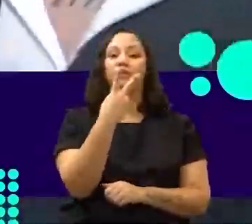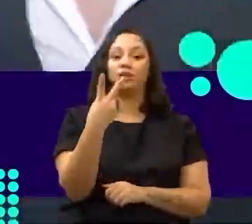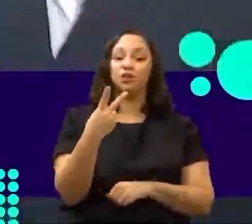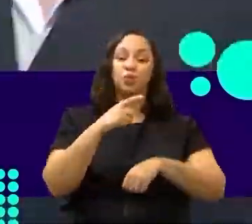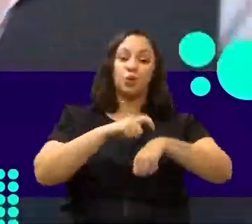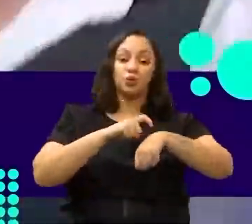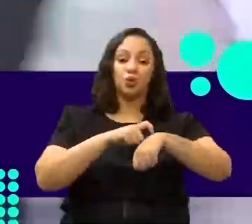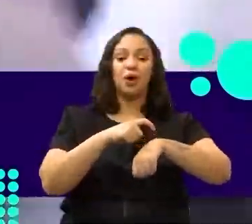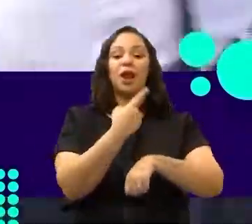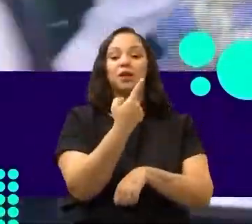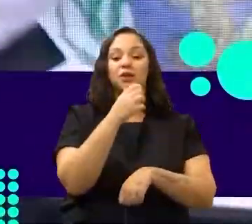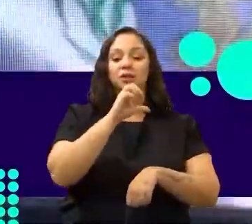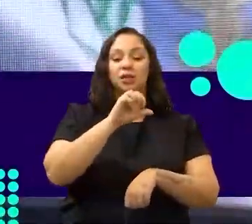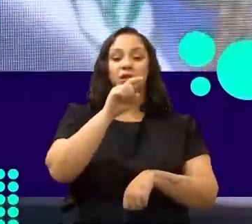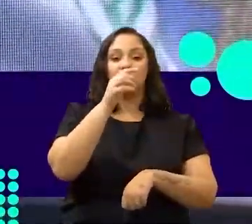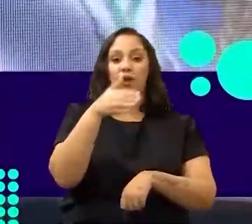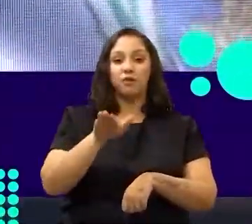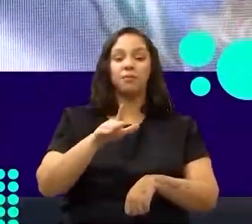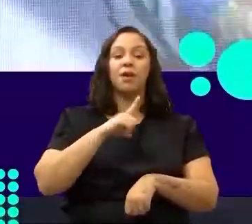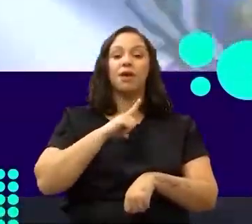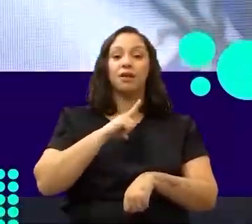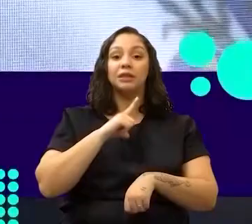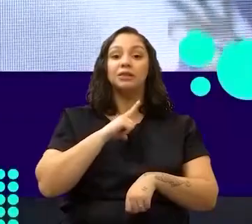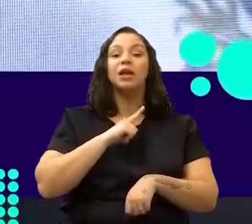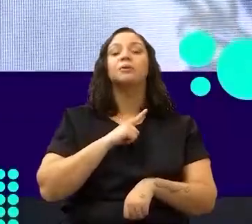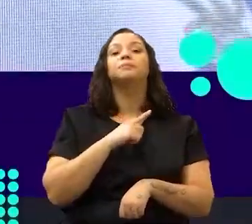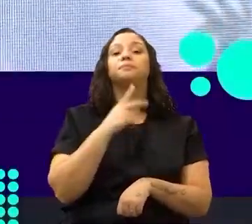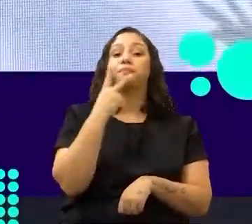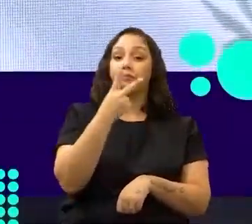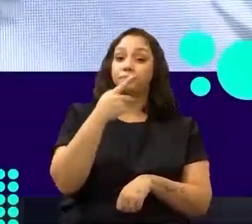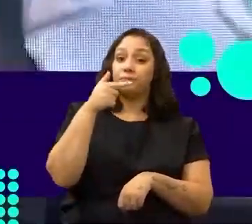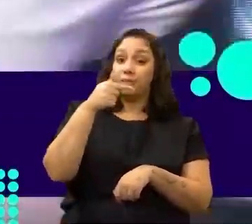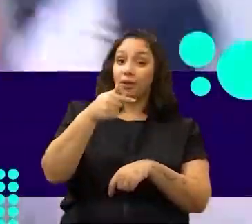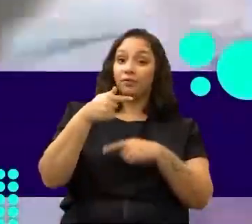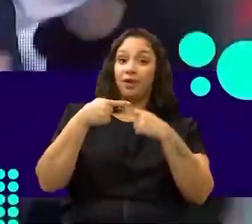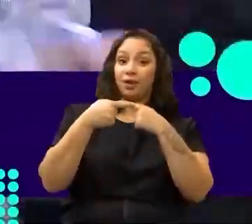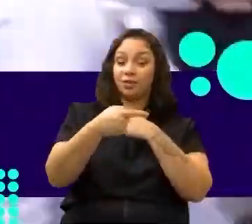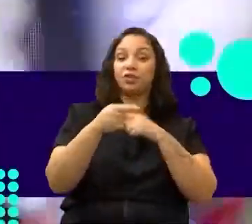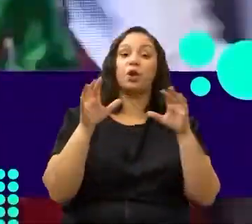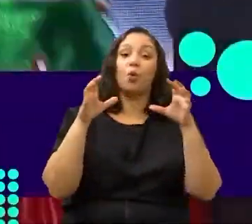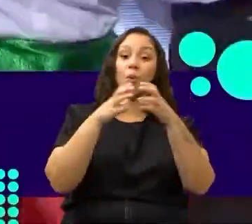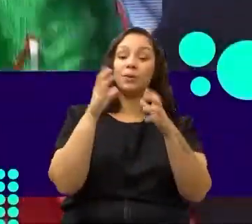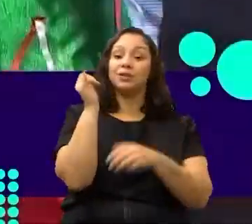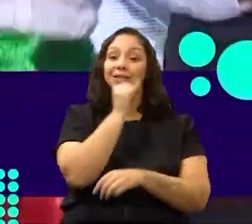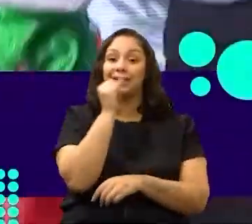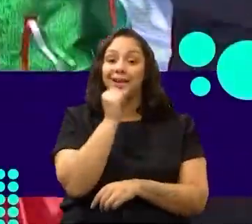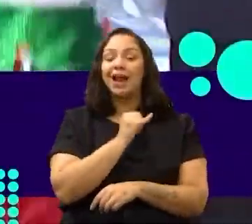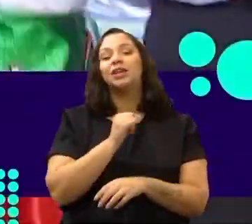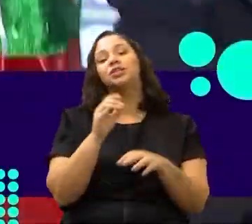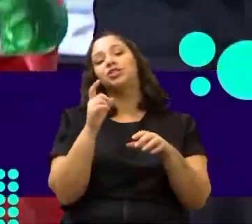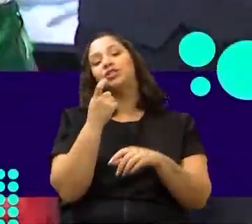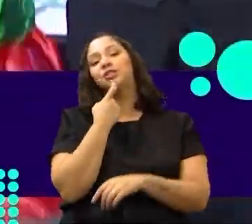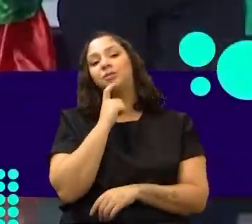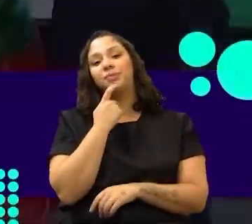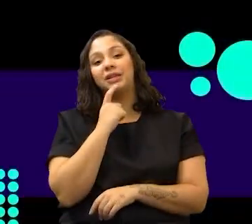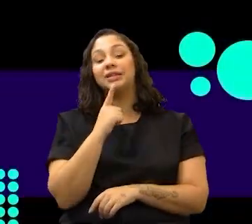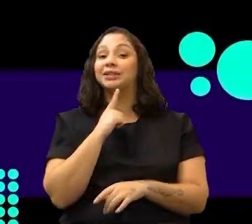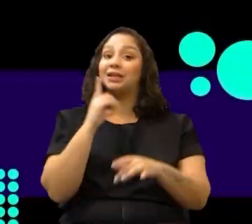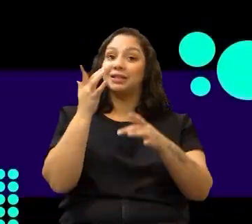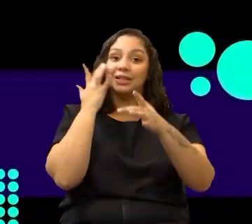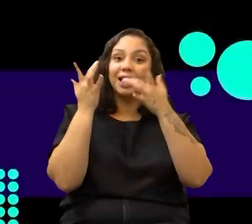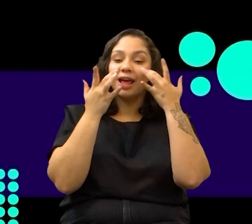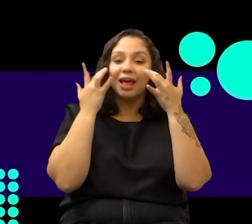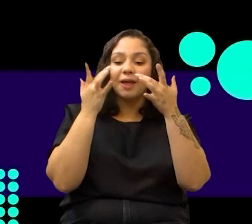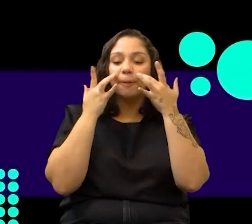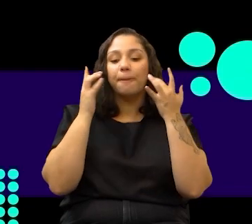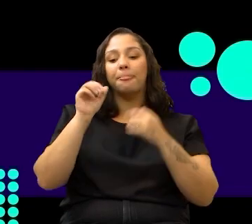às 19h30, acontece a 27ª Semana da Comunidade Italiana de Campinas e traz